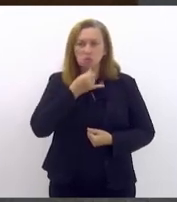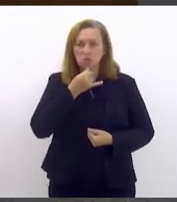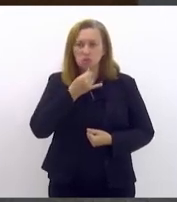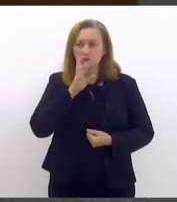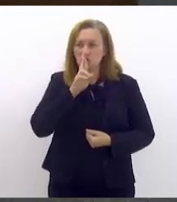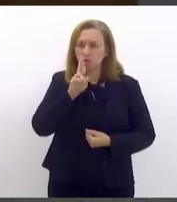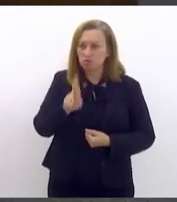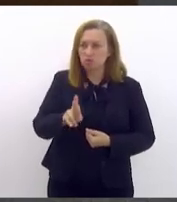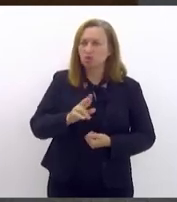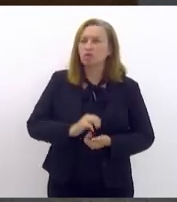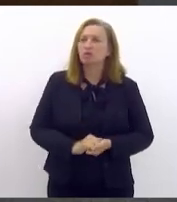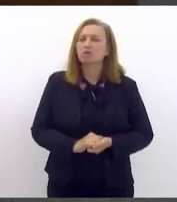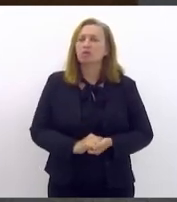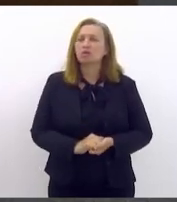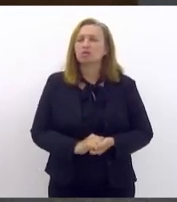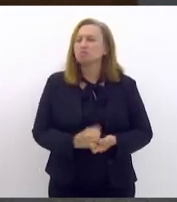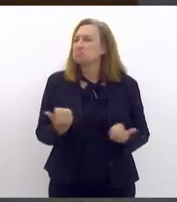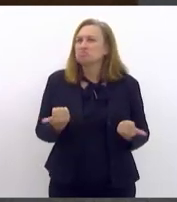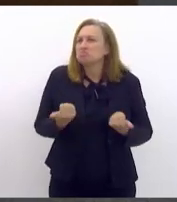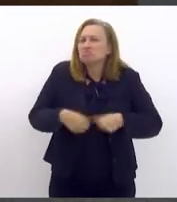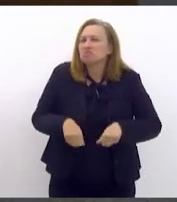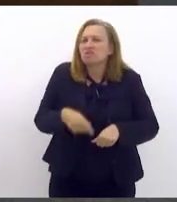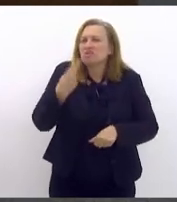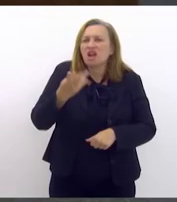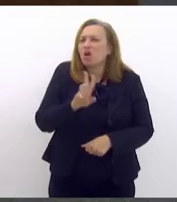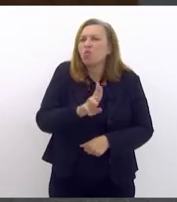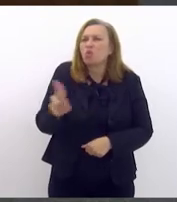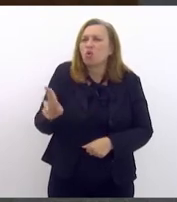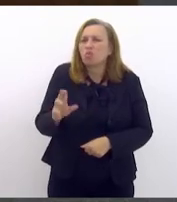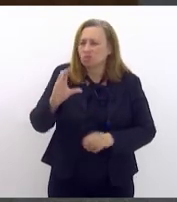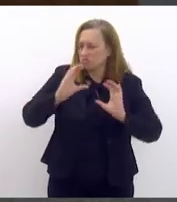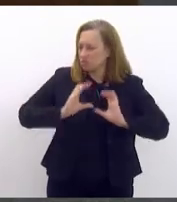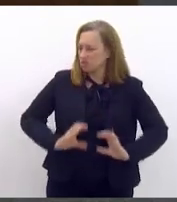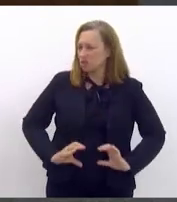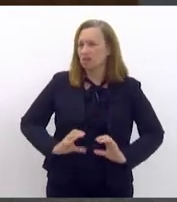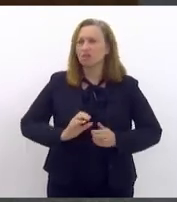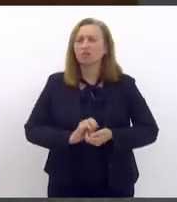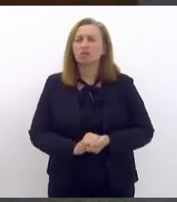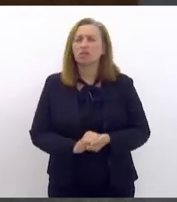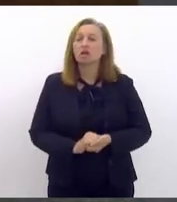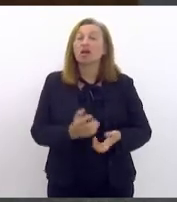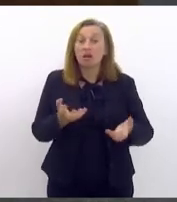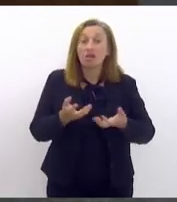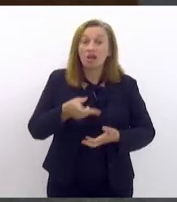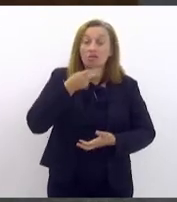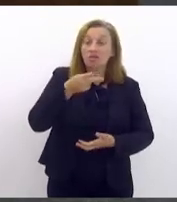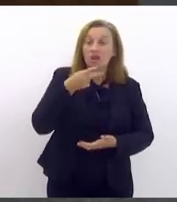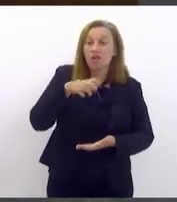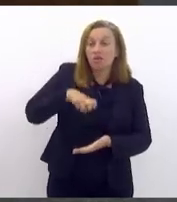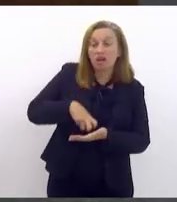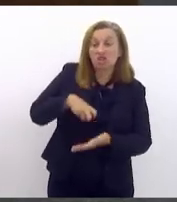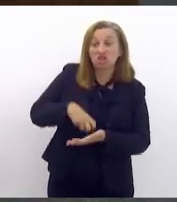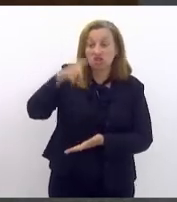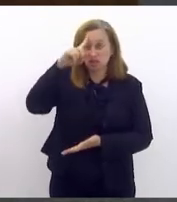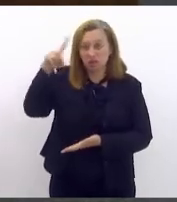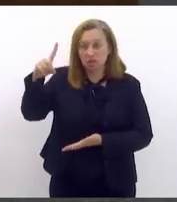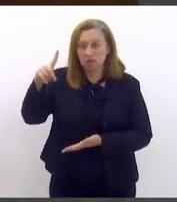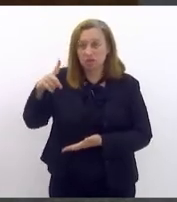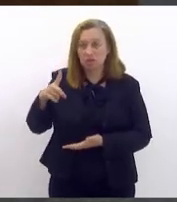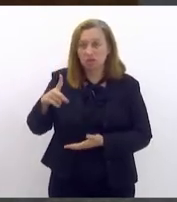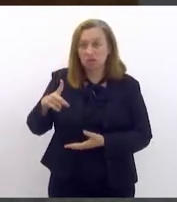respondeu dessa forma. Não preciso citar o nome da cidadã, e quero dizer que o castigo de Deus ele dá em